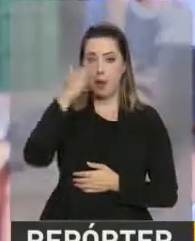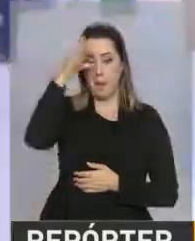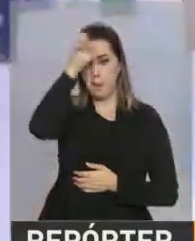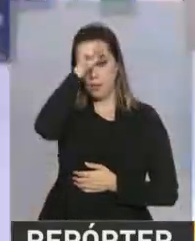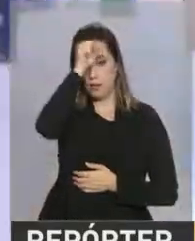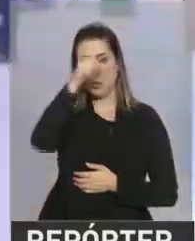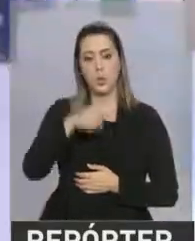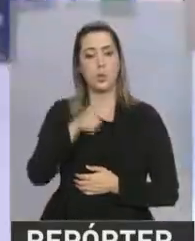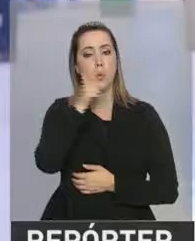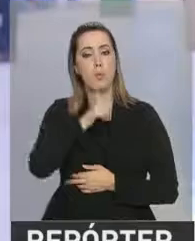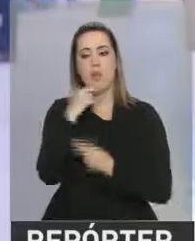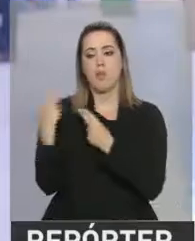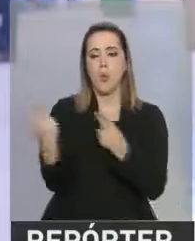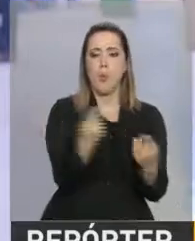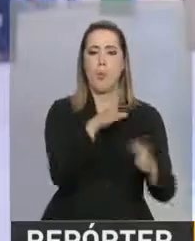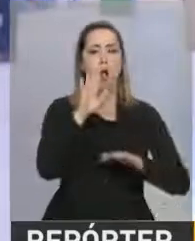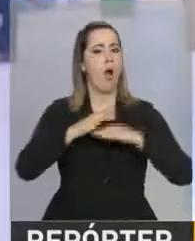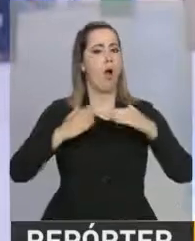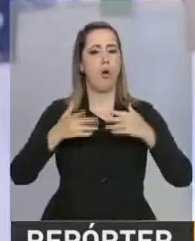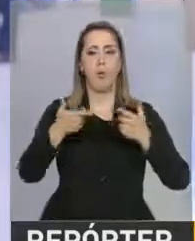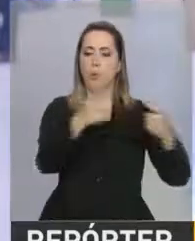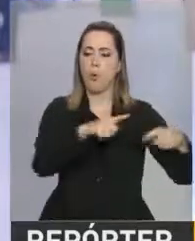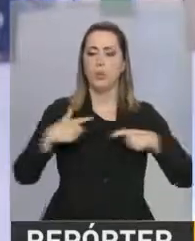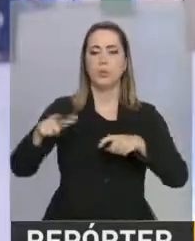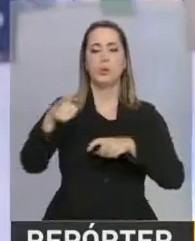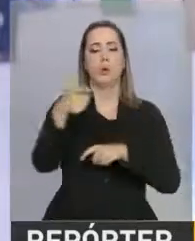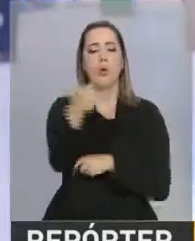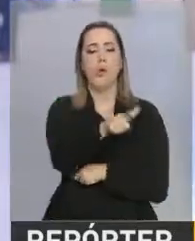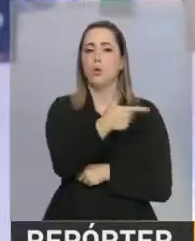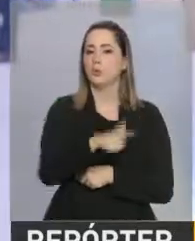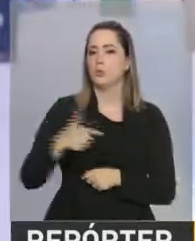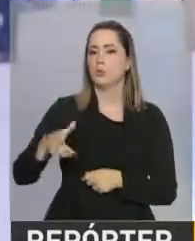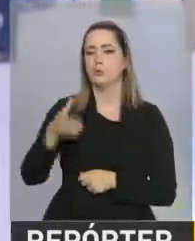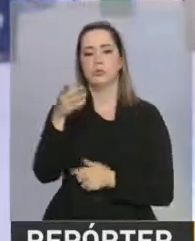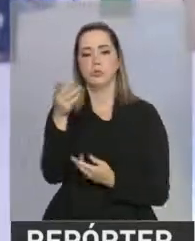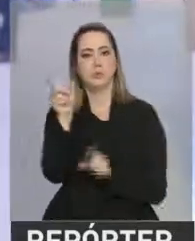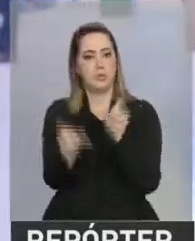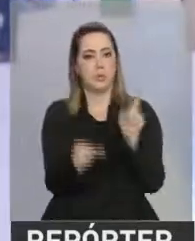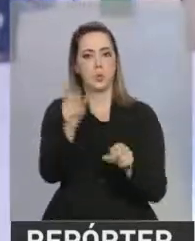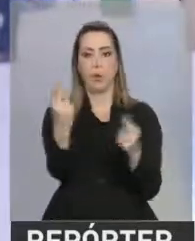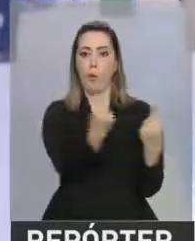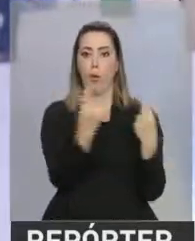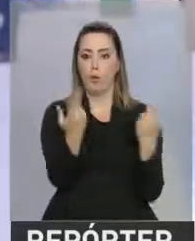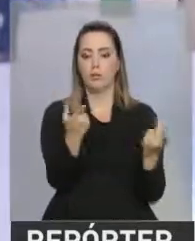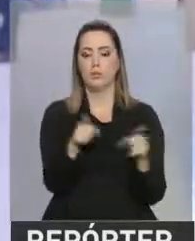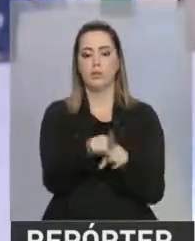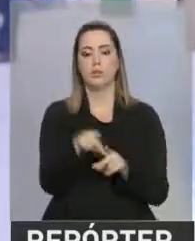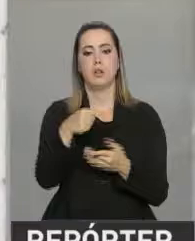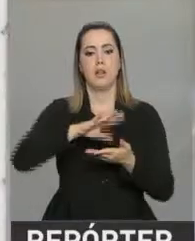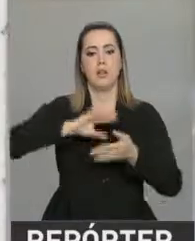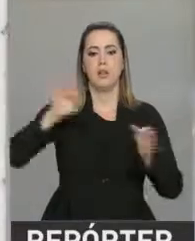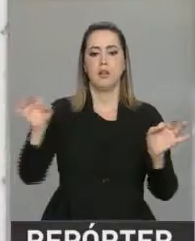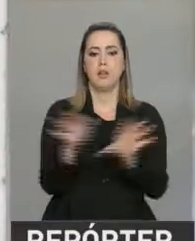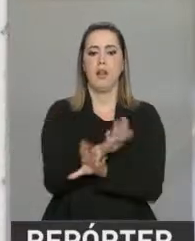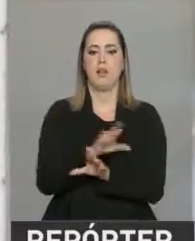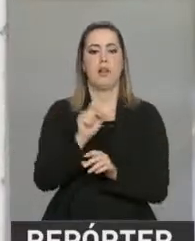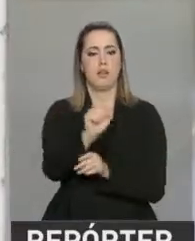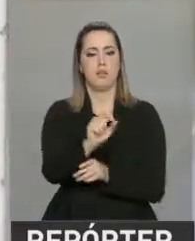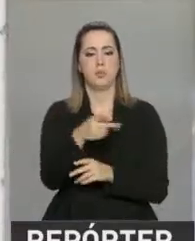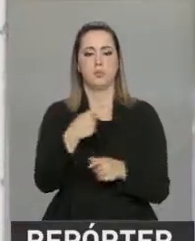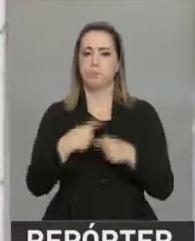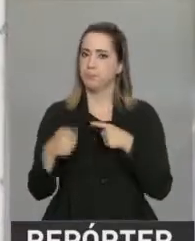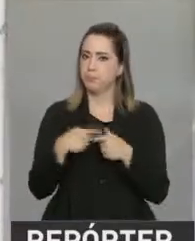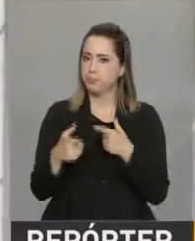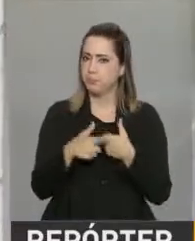grande assim as pessoas criam uma noção do que de como agir na sociedade de tipo acaba com o machismo trazer para a escola